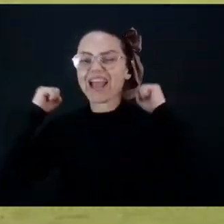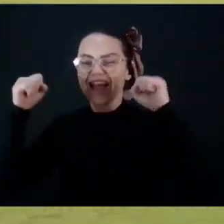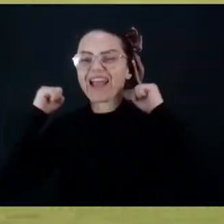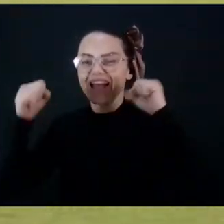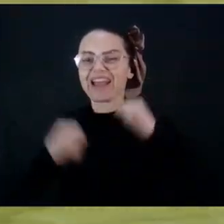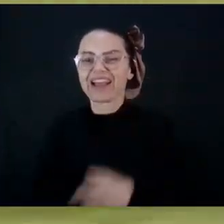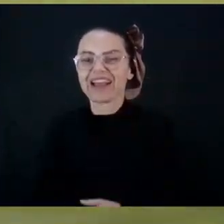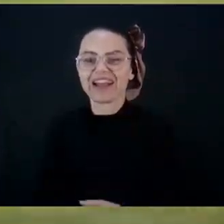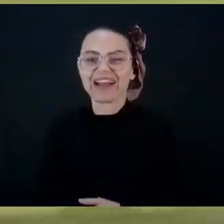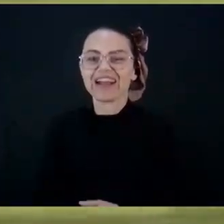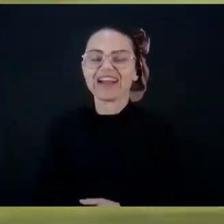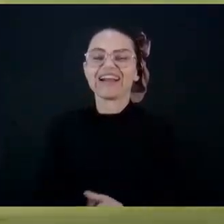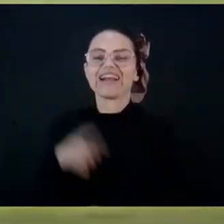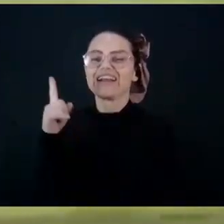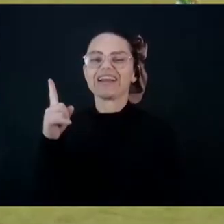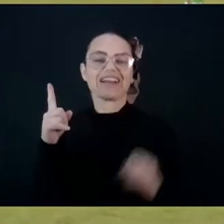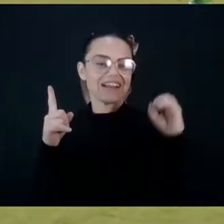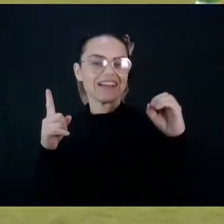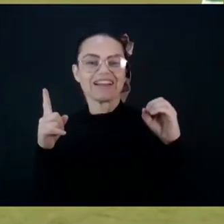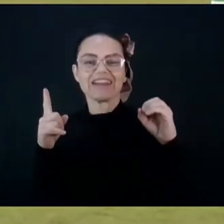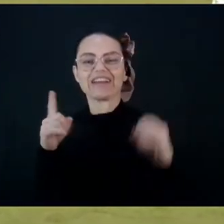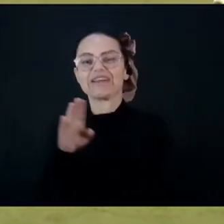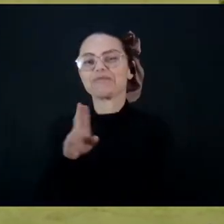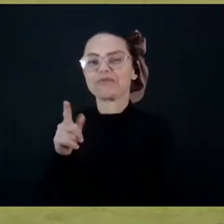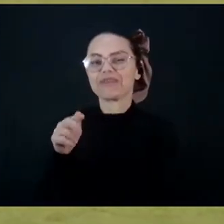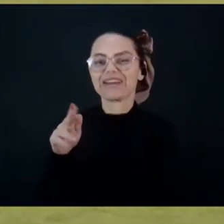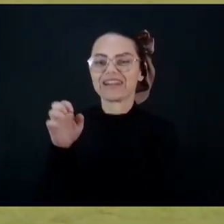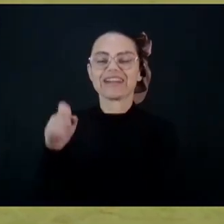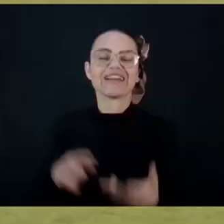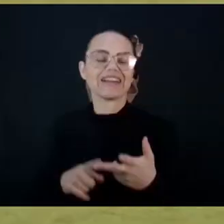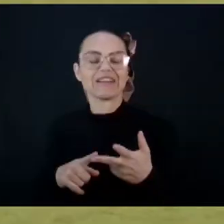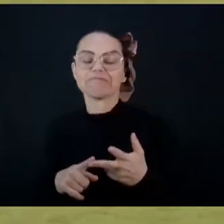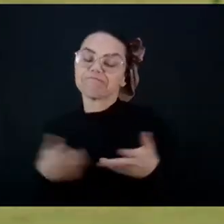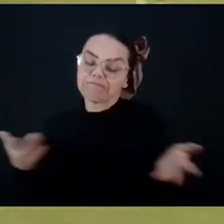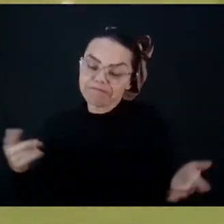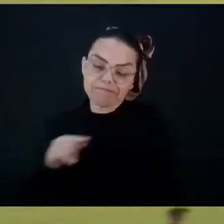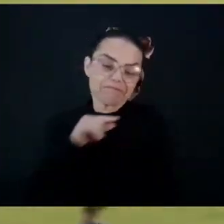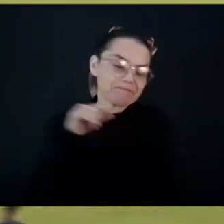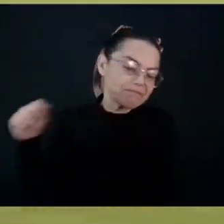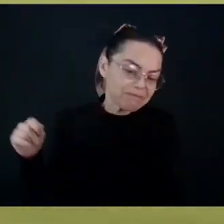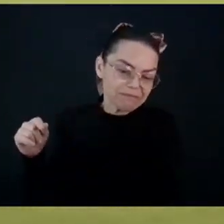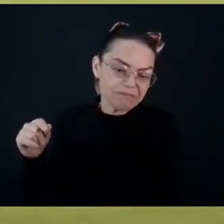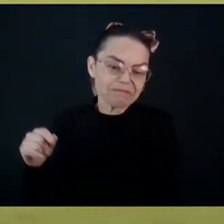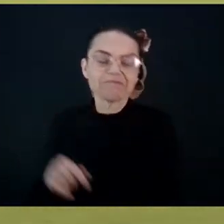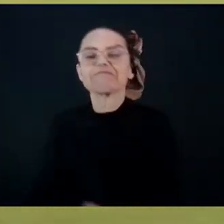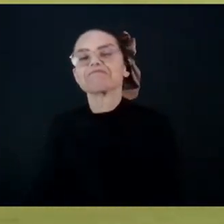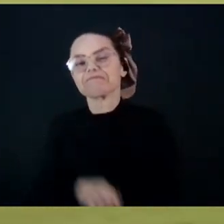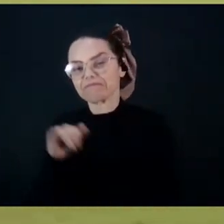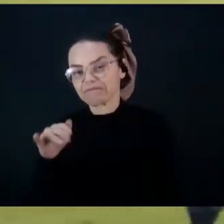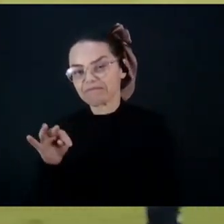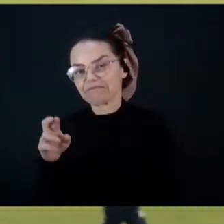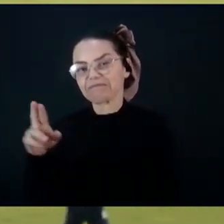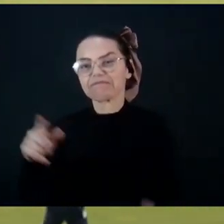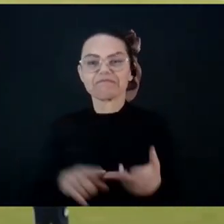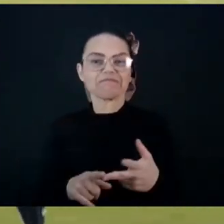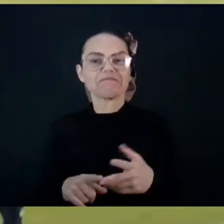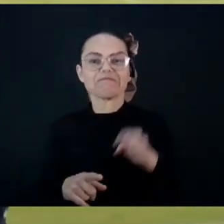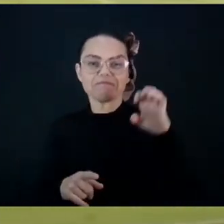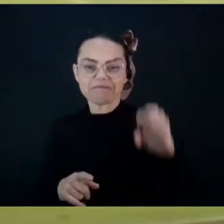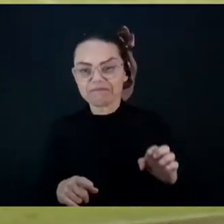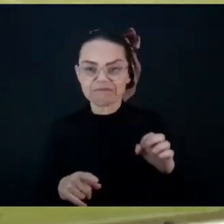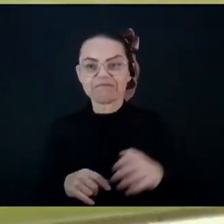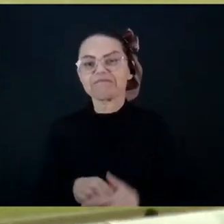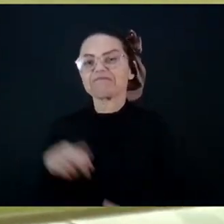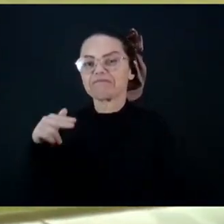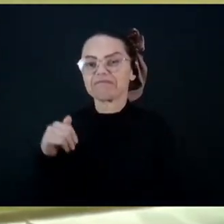fase, 1-0 Bugre. Só que na saída de bola da Inter pela esquerda, Inayan